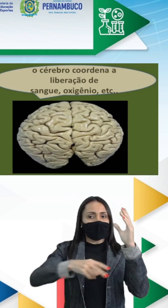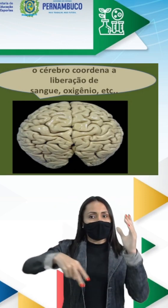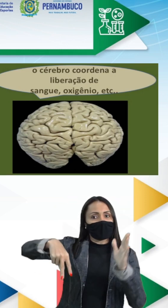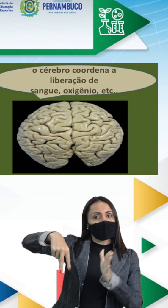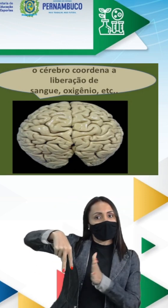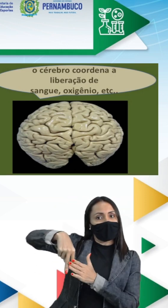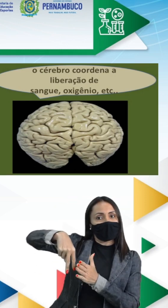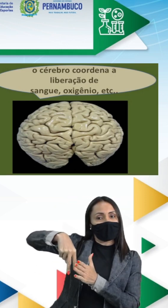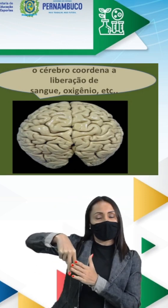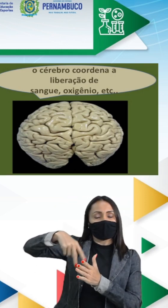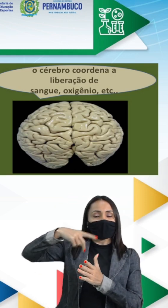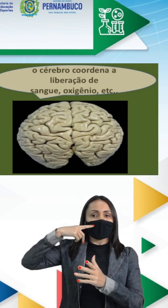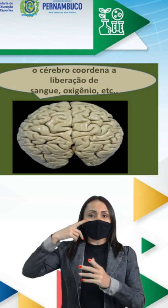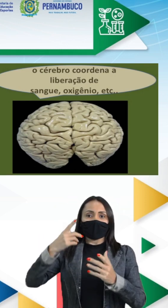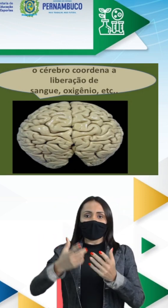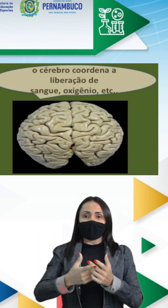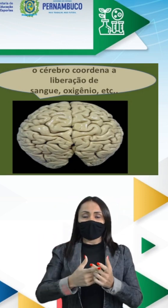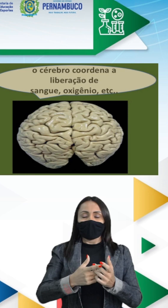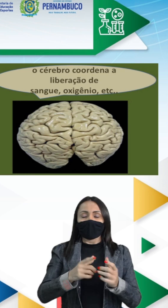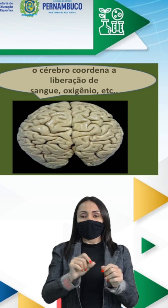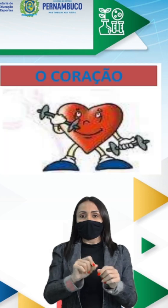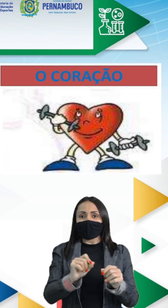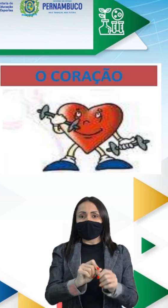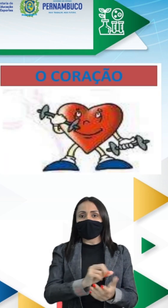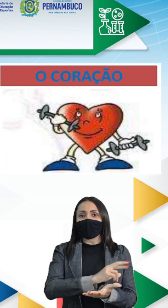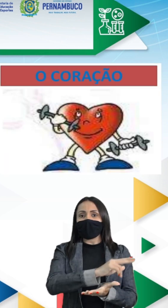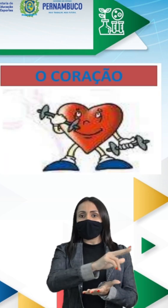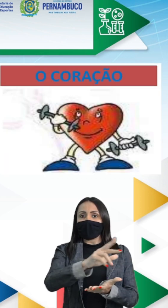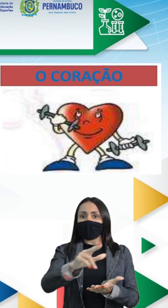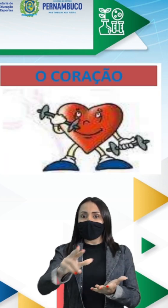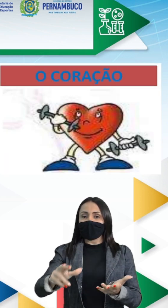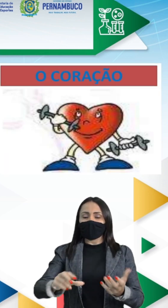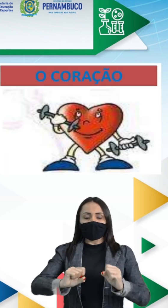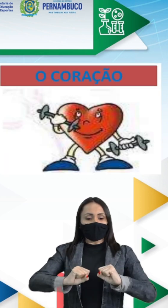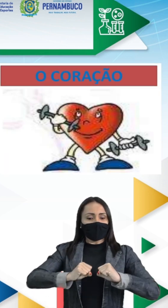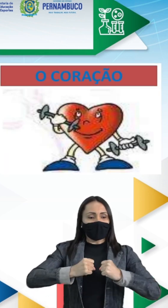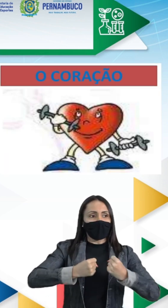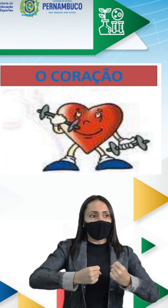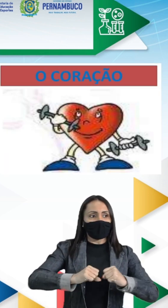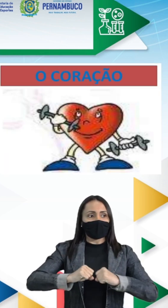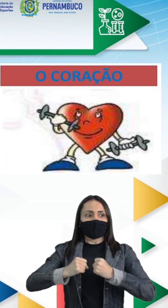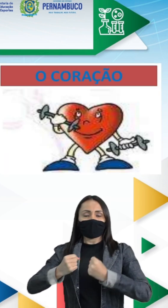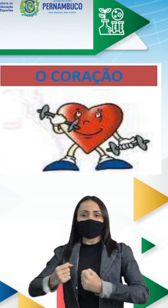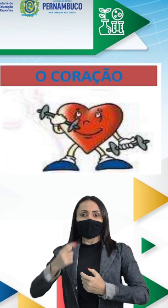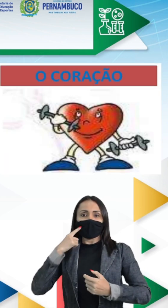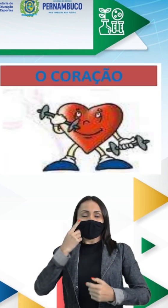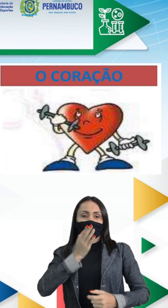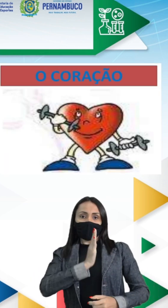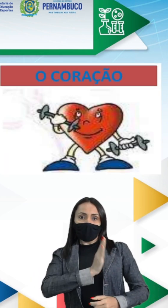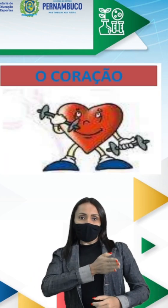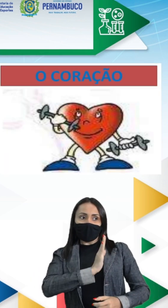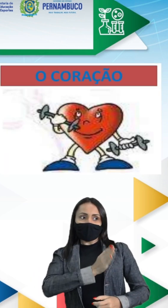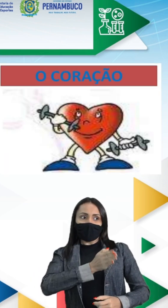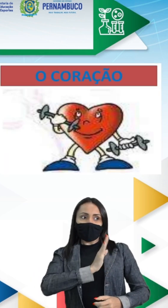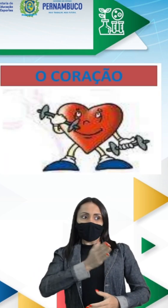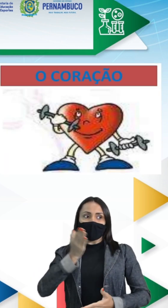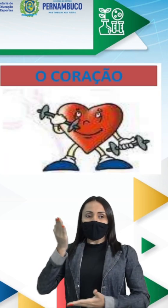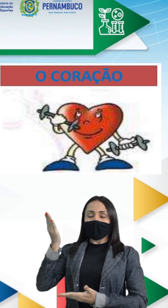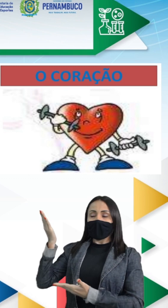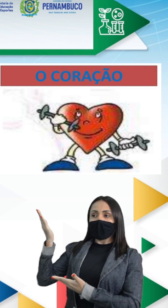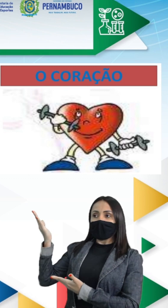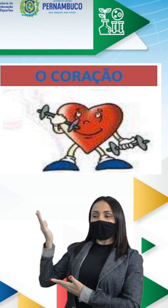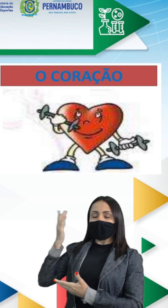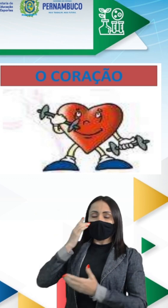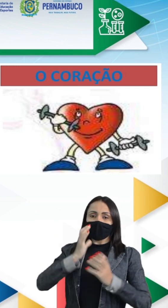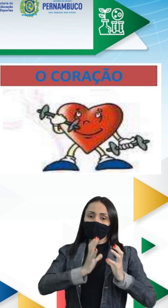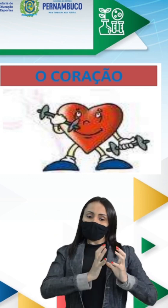elas realizem uma ampla variedade de esforços. Já o nosso coração, ele já vai ter um